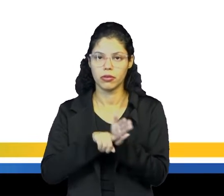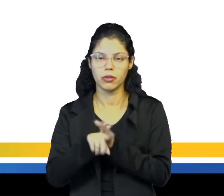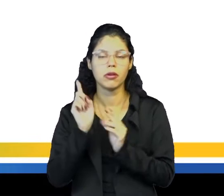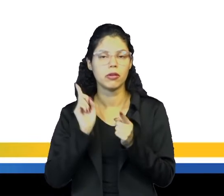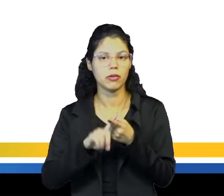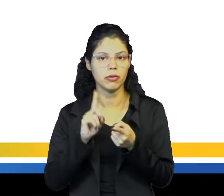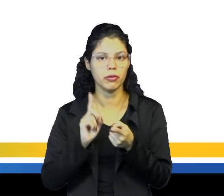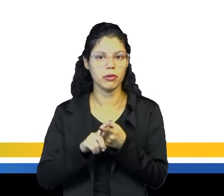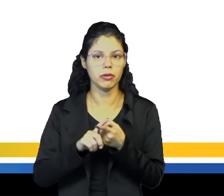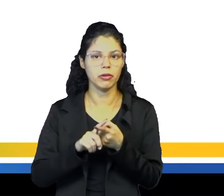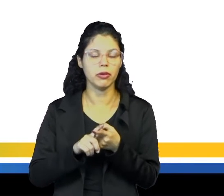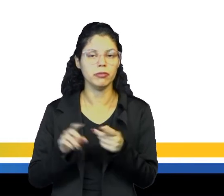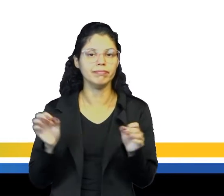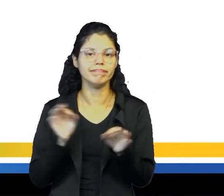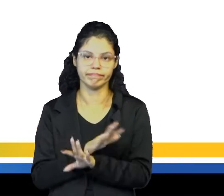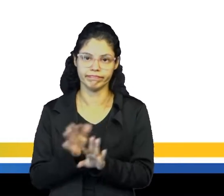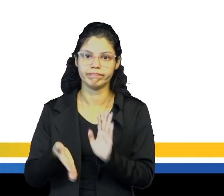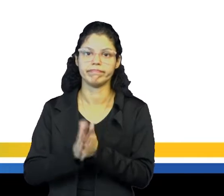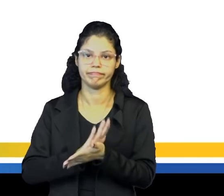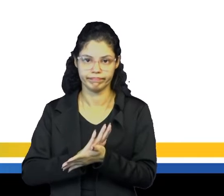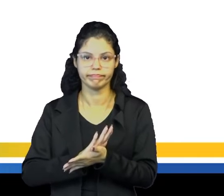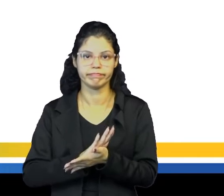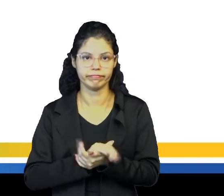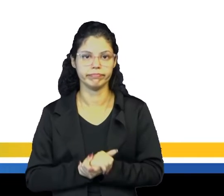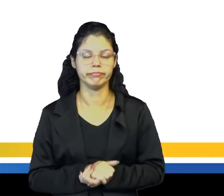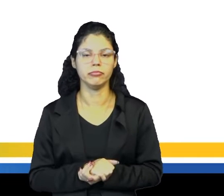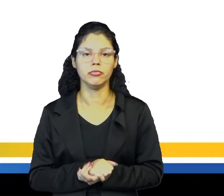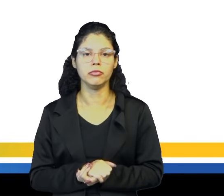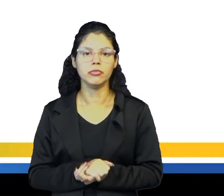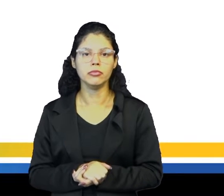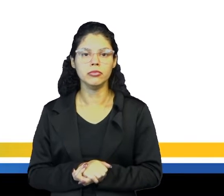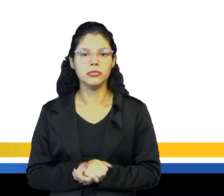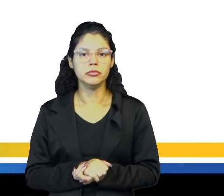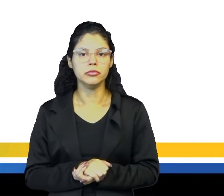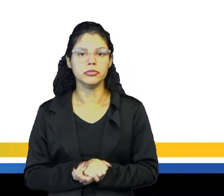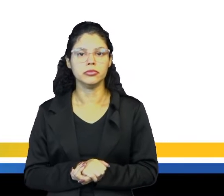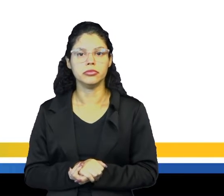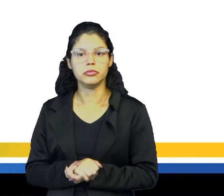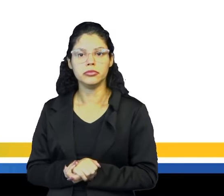por conta dessa destruição do seu acervo, ok?